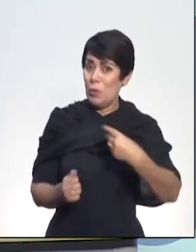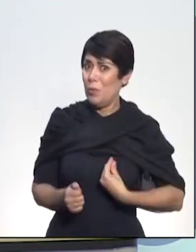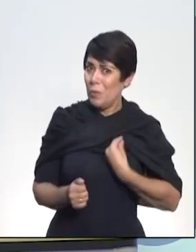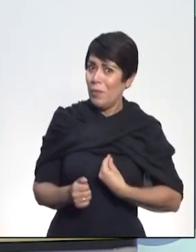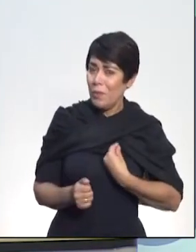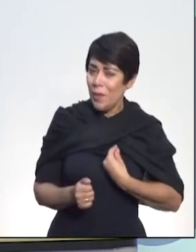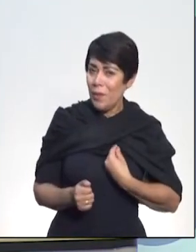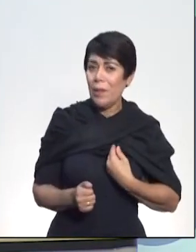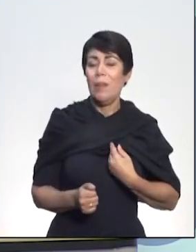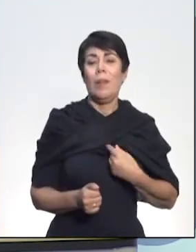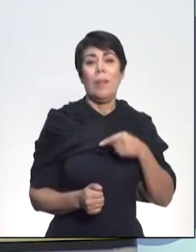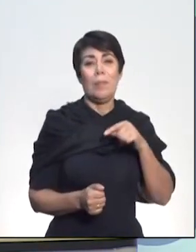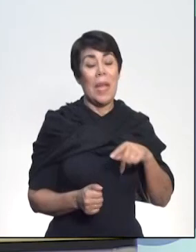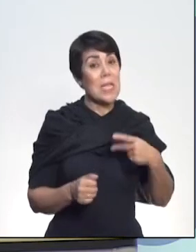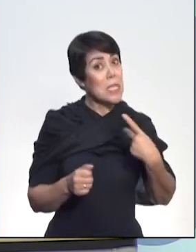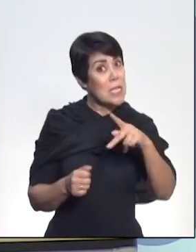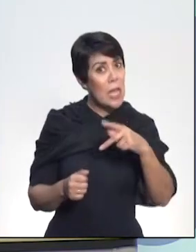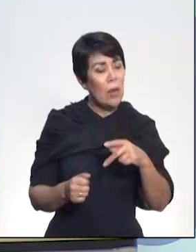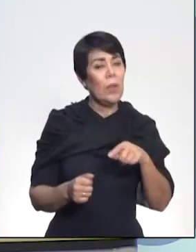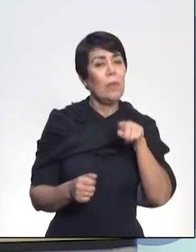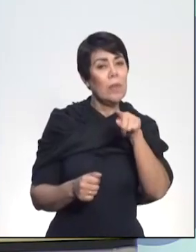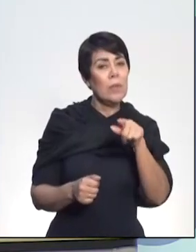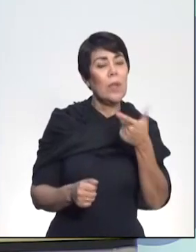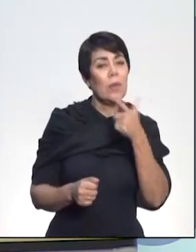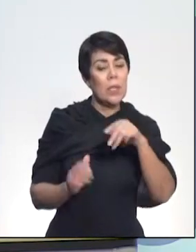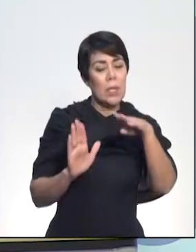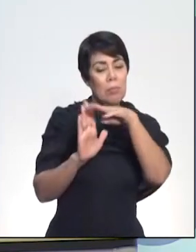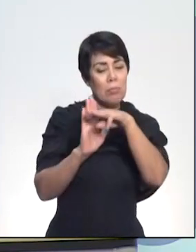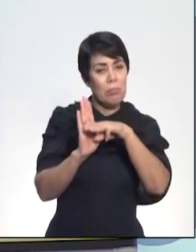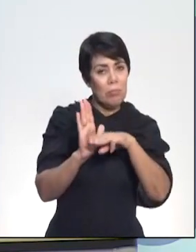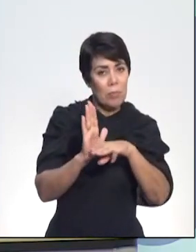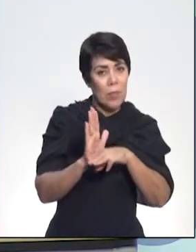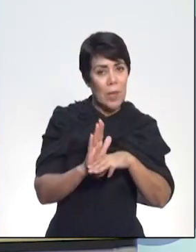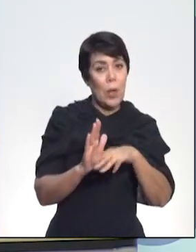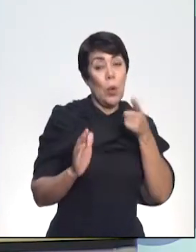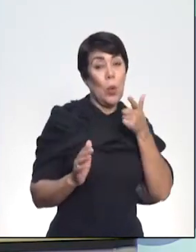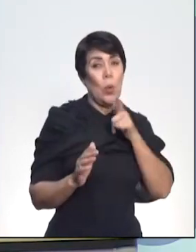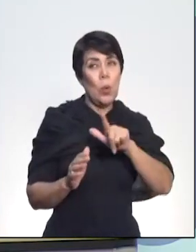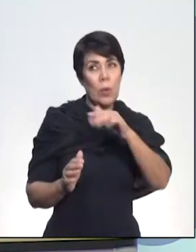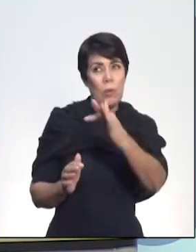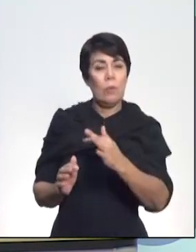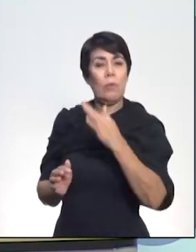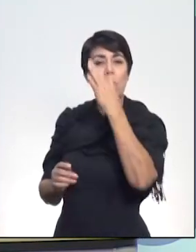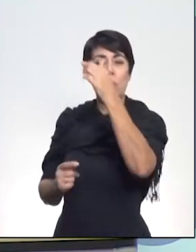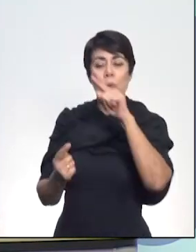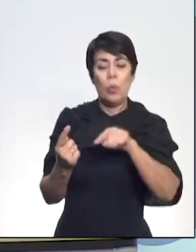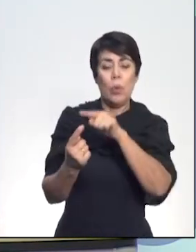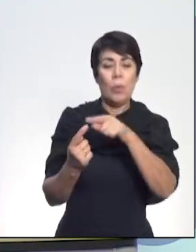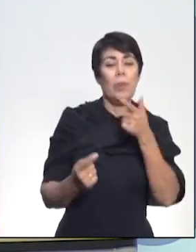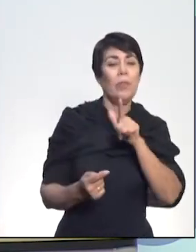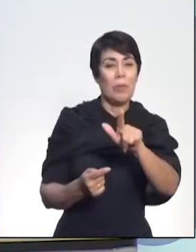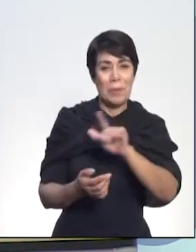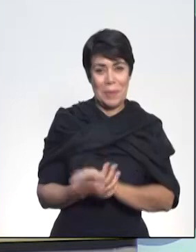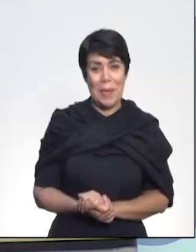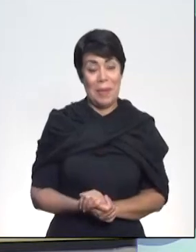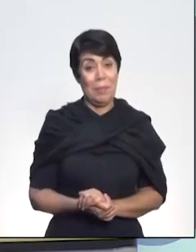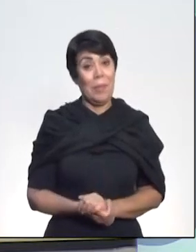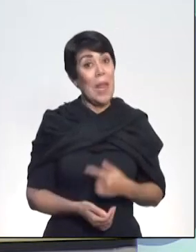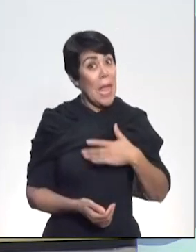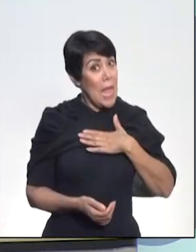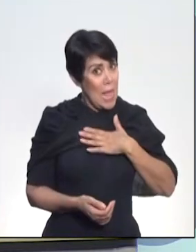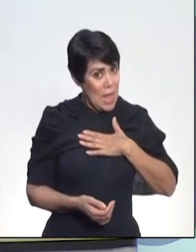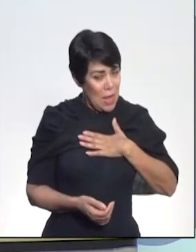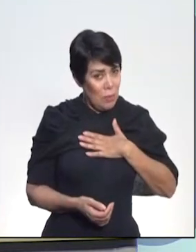sempre entenda que através dele é que você vai conquistar os seus sonhos, que você vai conquistar o seu objetivo. No meu caso, o